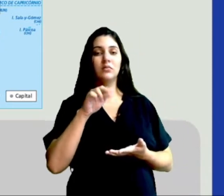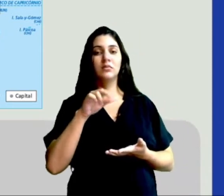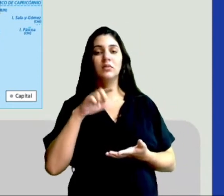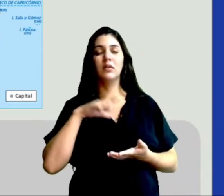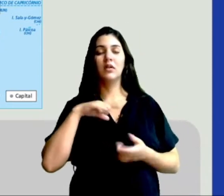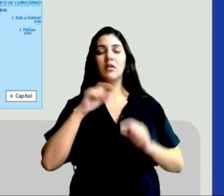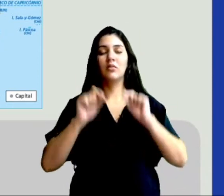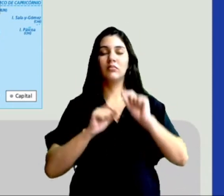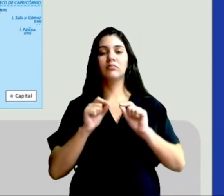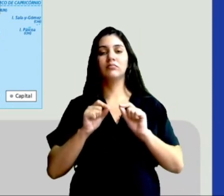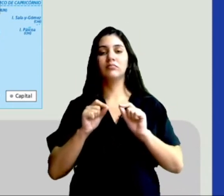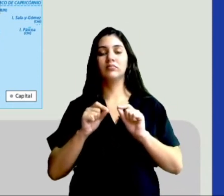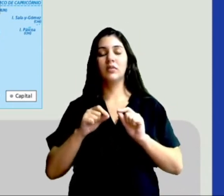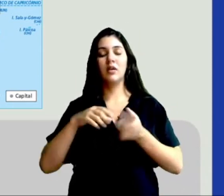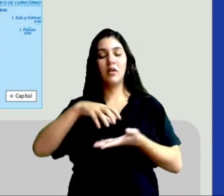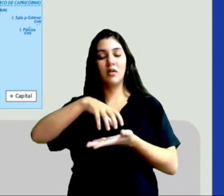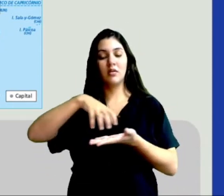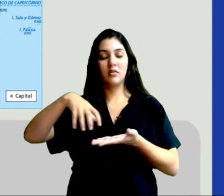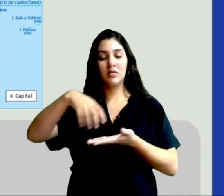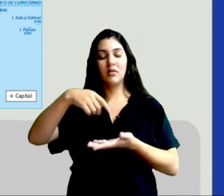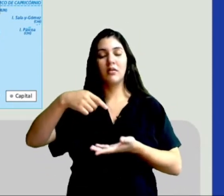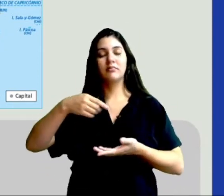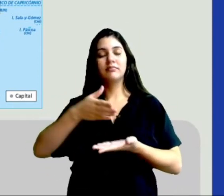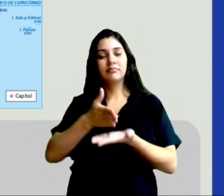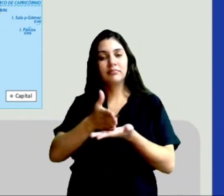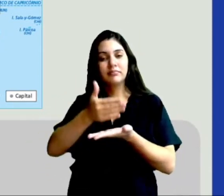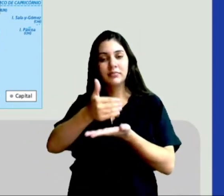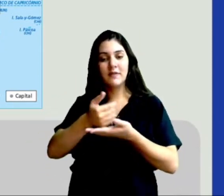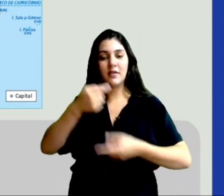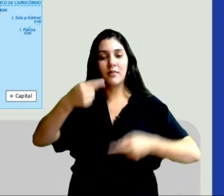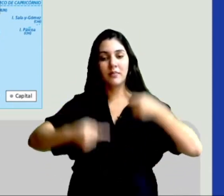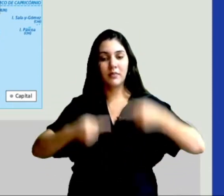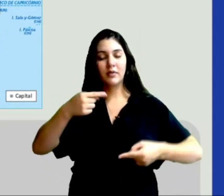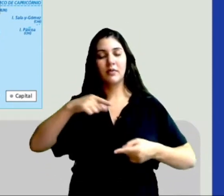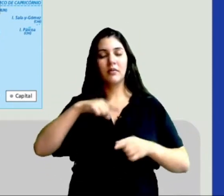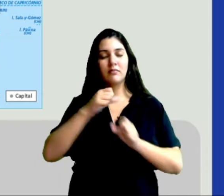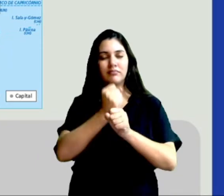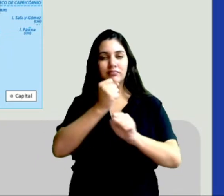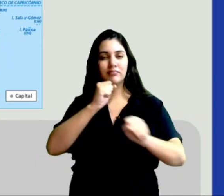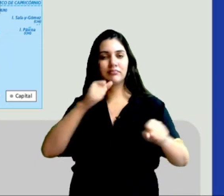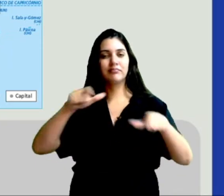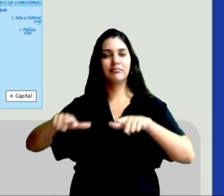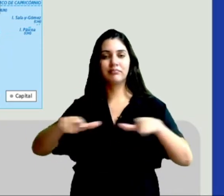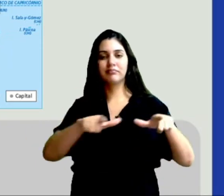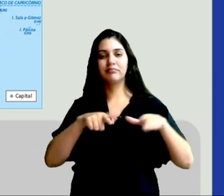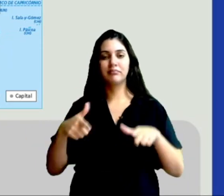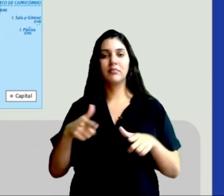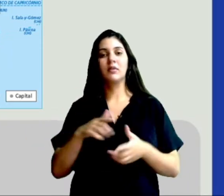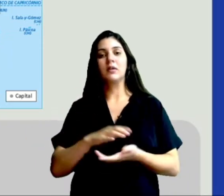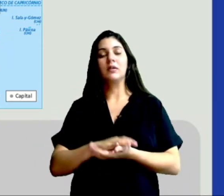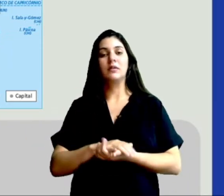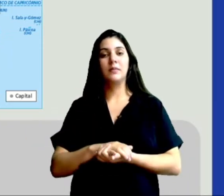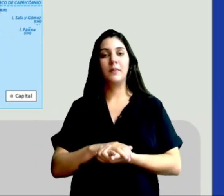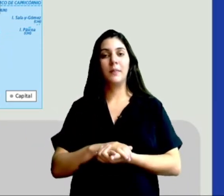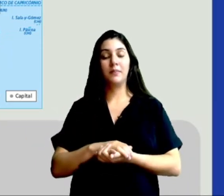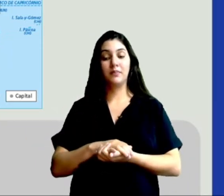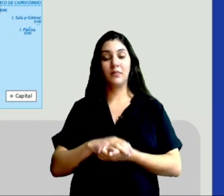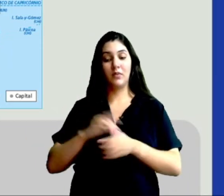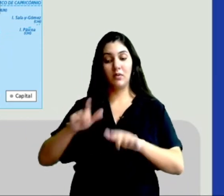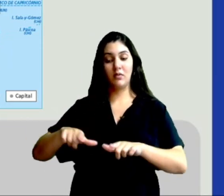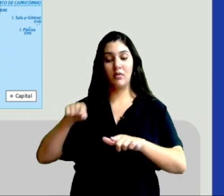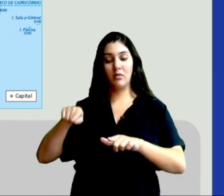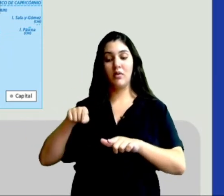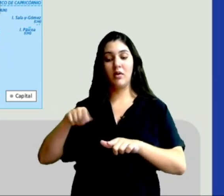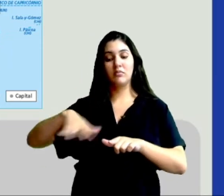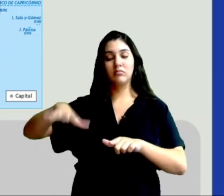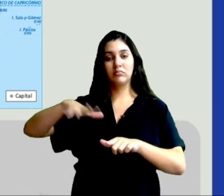tem esse grupo de ilhas e essa divisão política, né? Ali é o grande continente, né? Ali na grande extensão territorial, ali